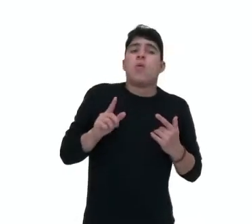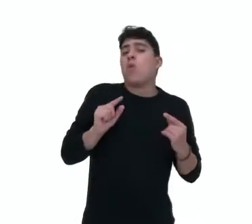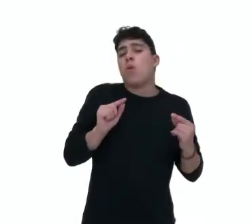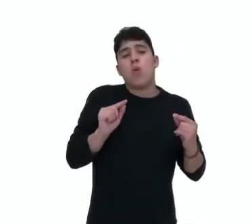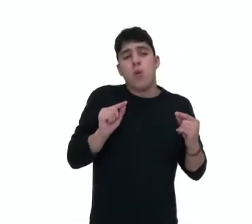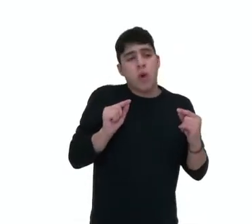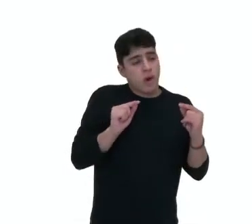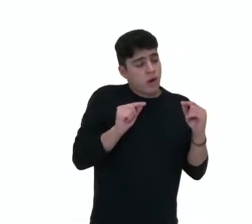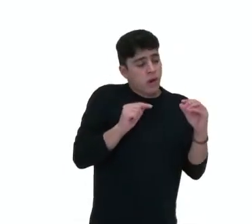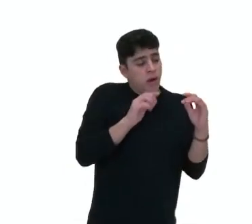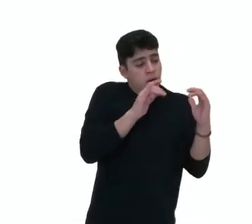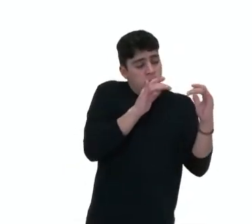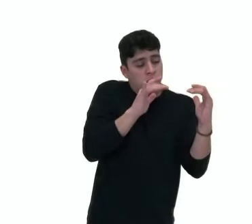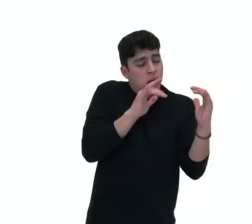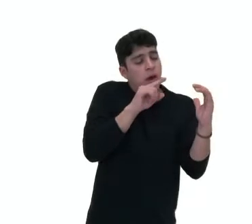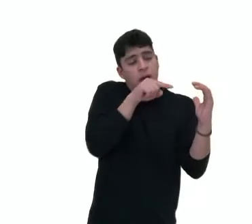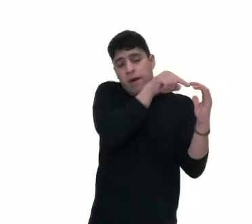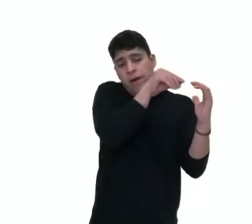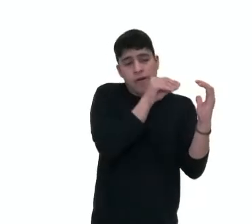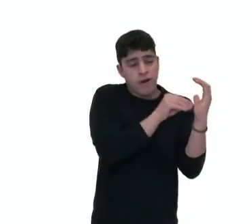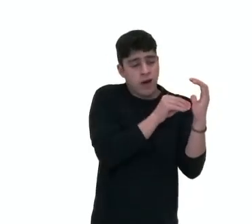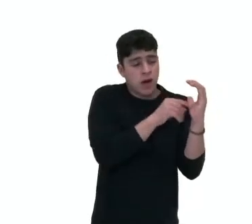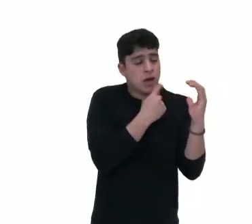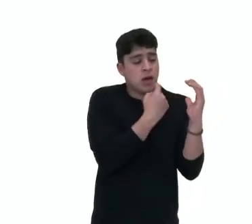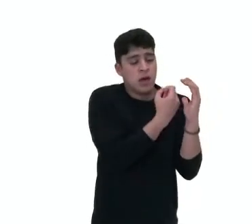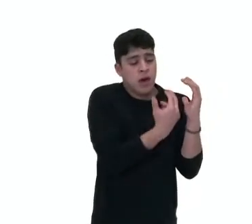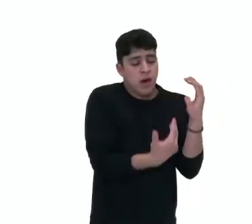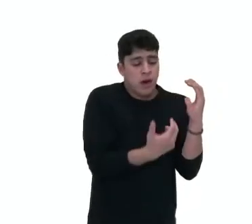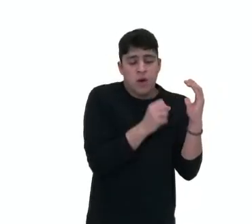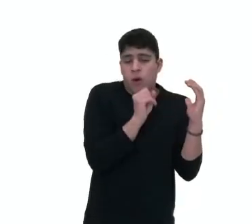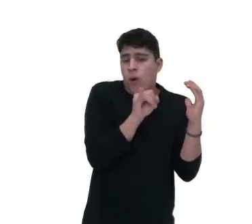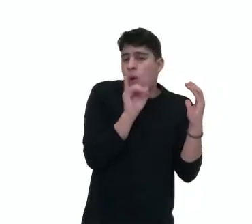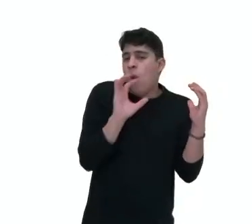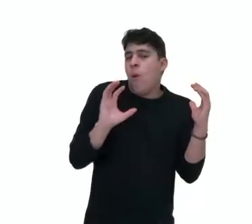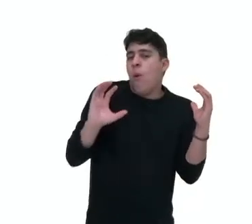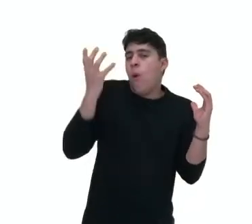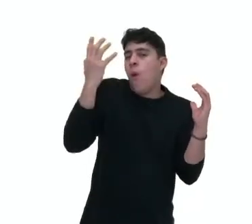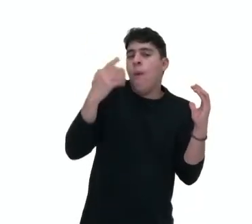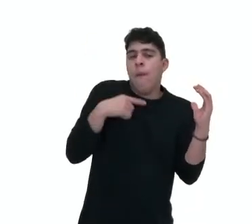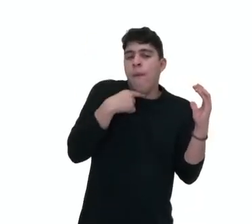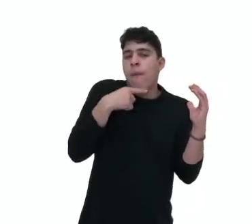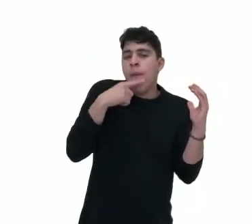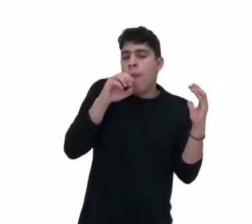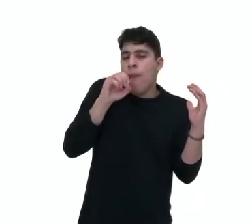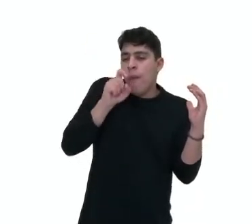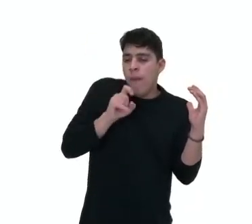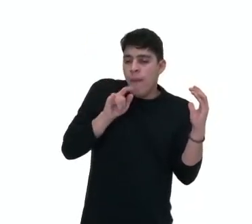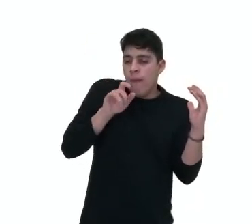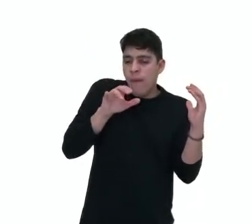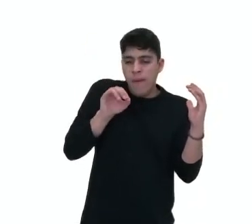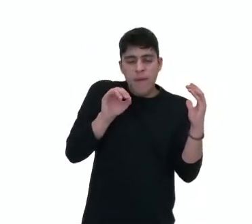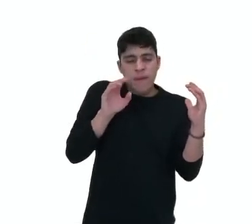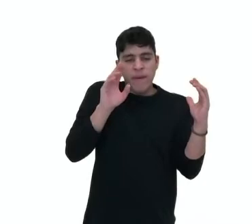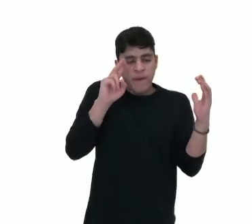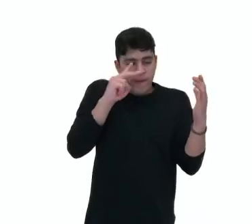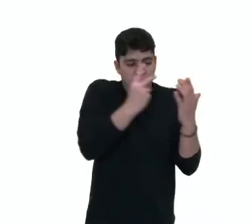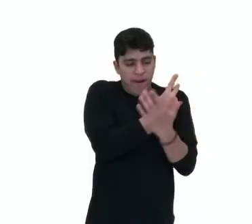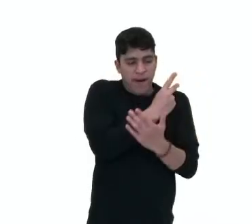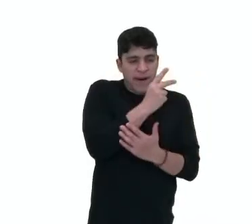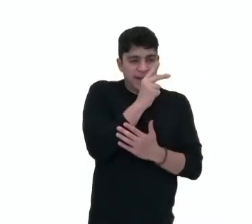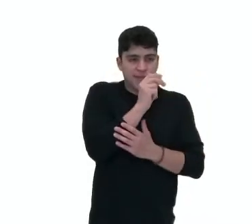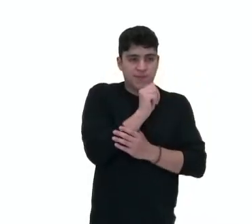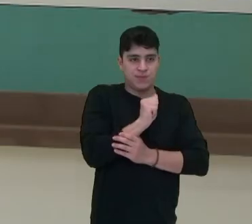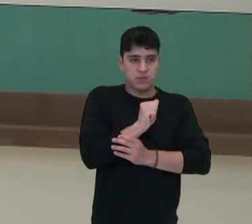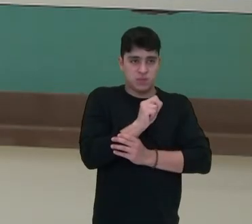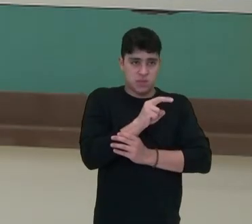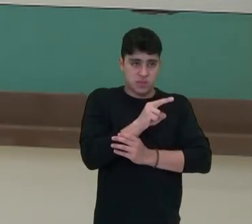posterior não vai receber sangue. Se não vai receber sangue, não vai receber oxigênio, então nós vamos ter uma situação de